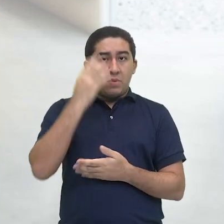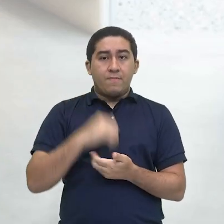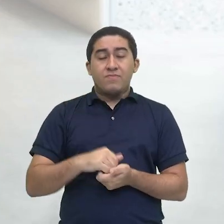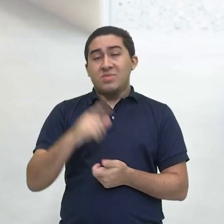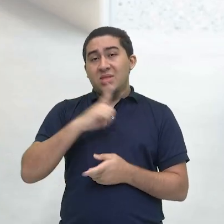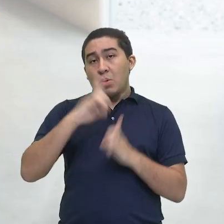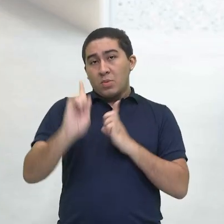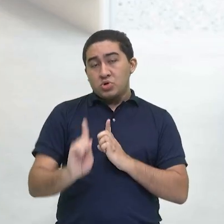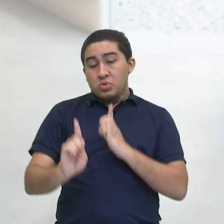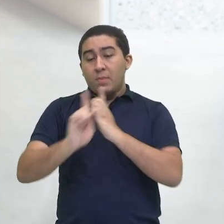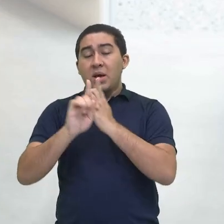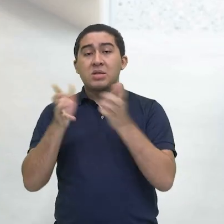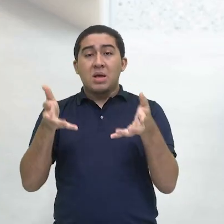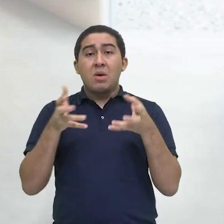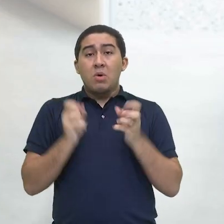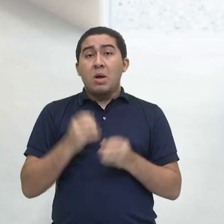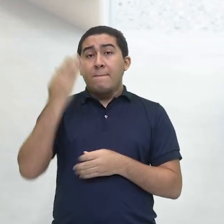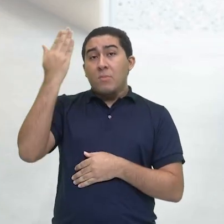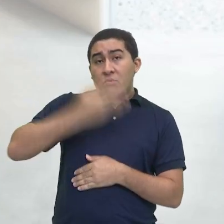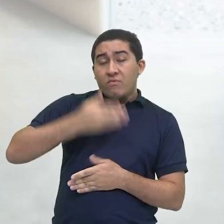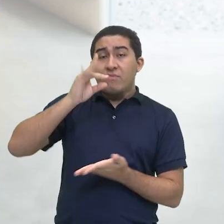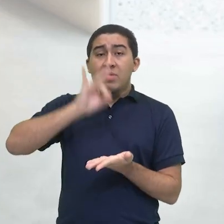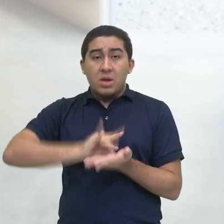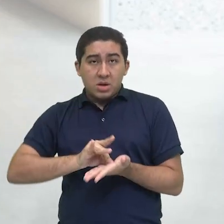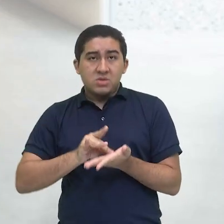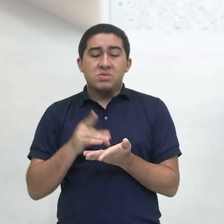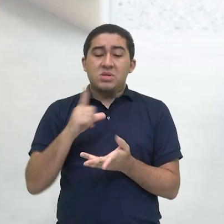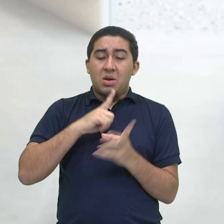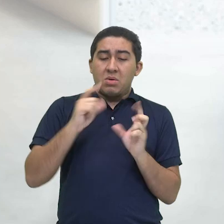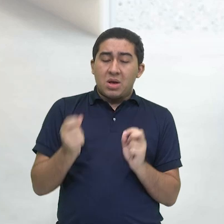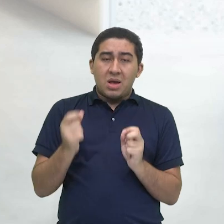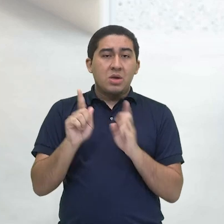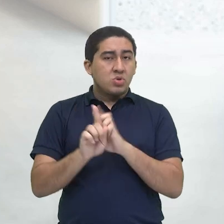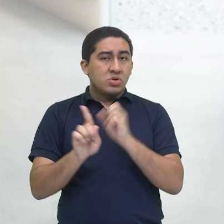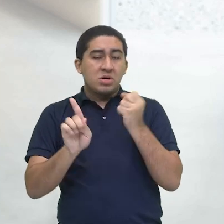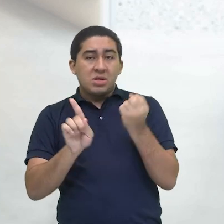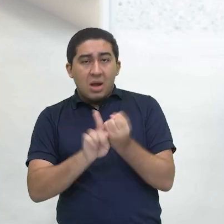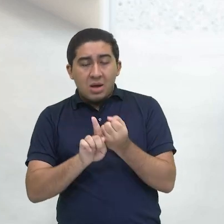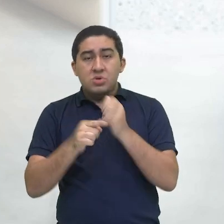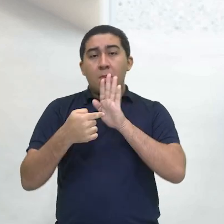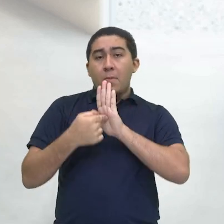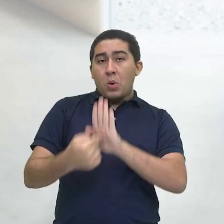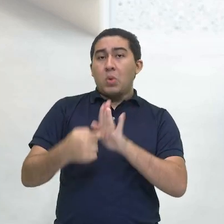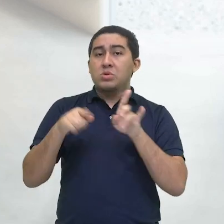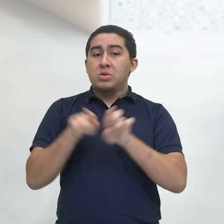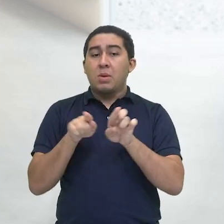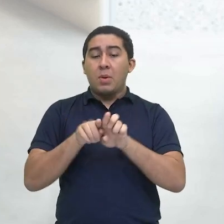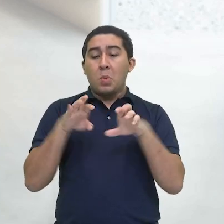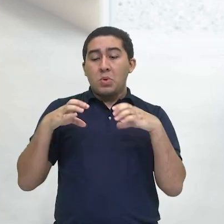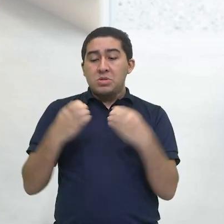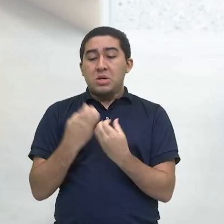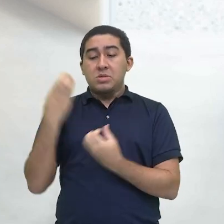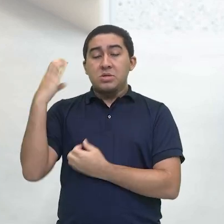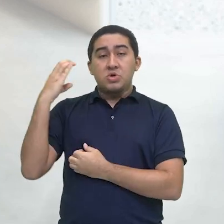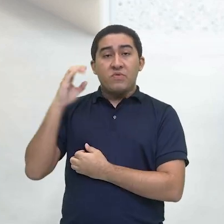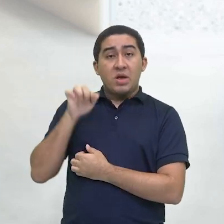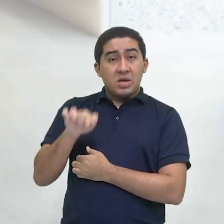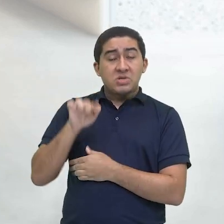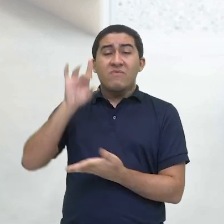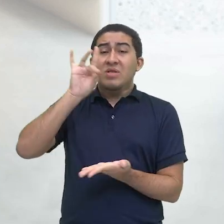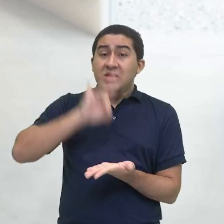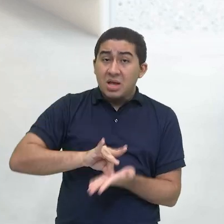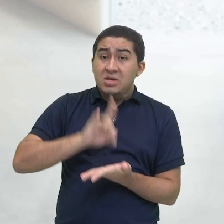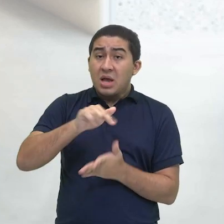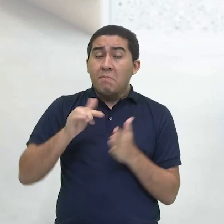uma descoberta e ele quer comprovar ali para a sociedade, para a comunidade científica, que aquilo realmente